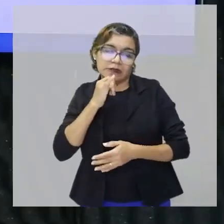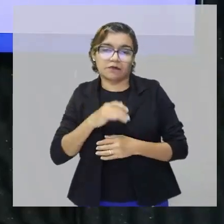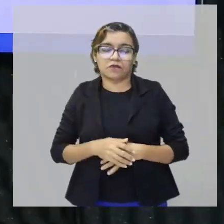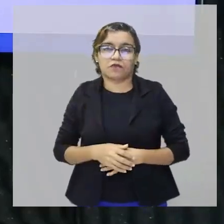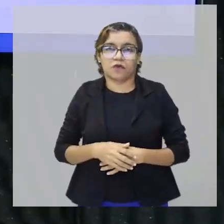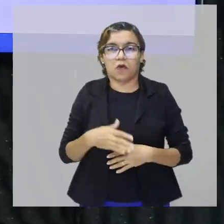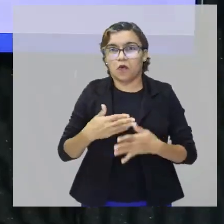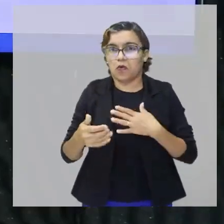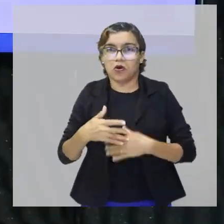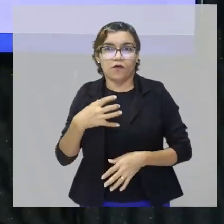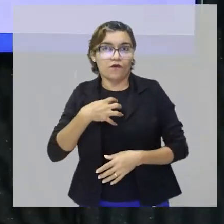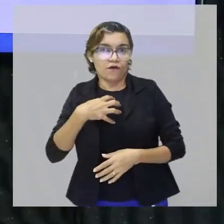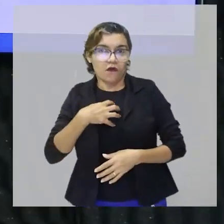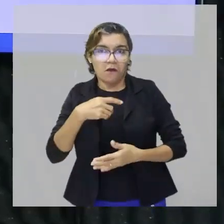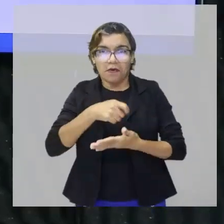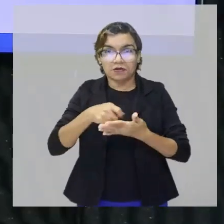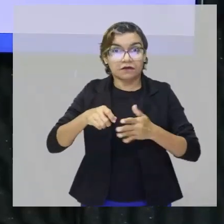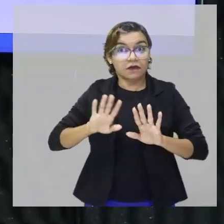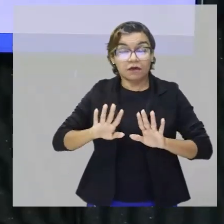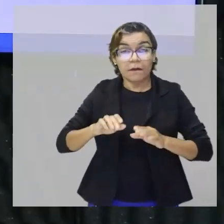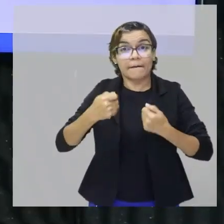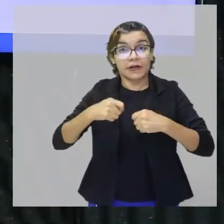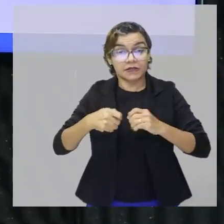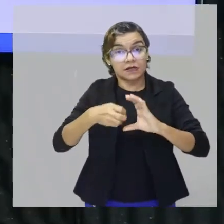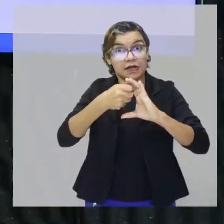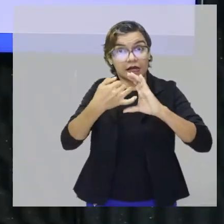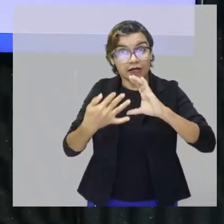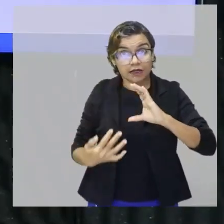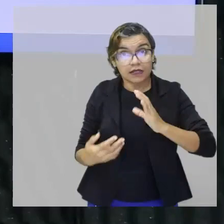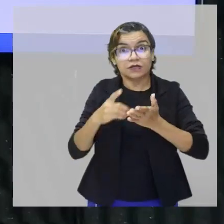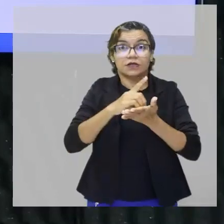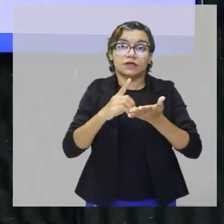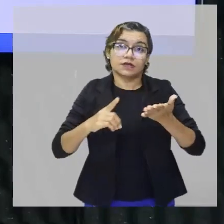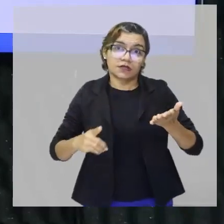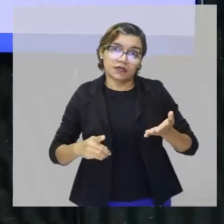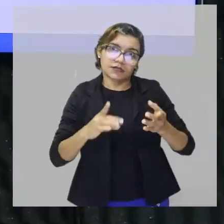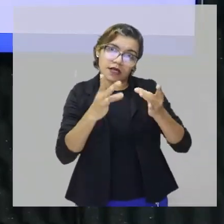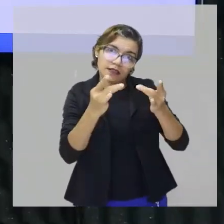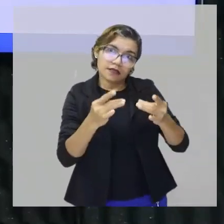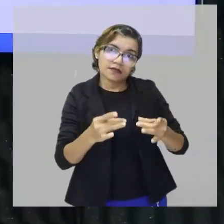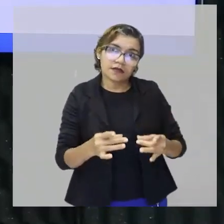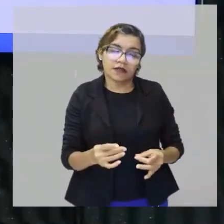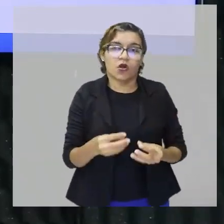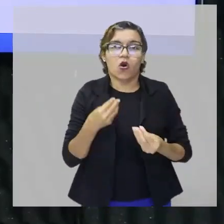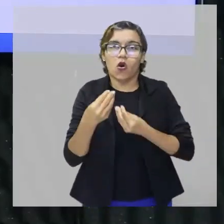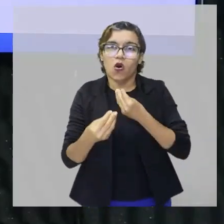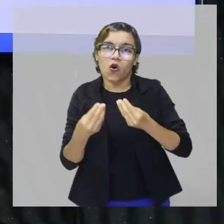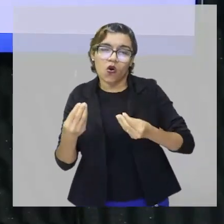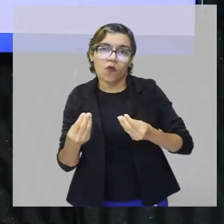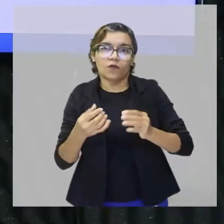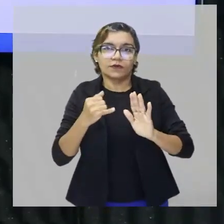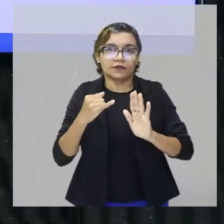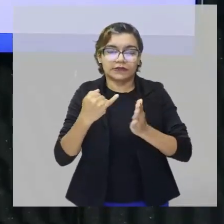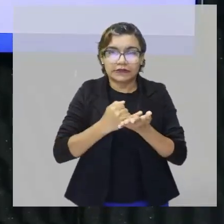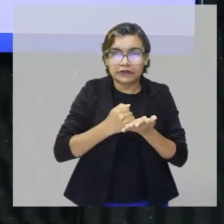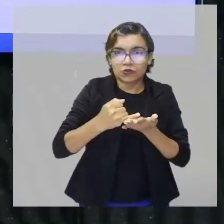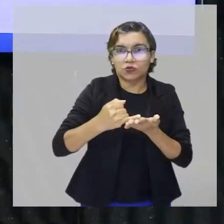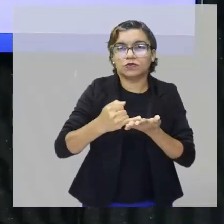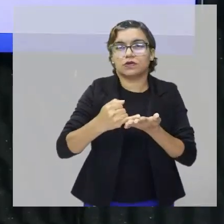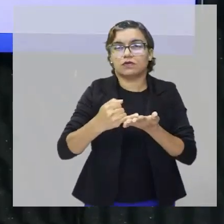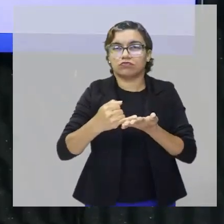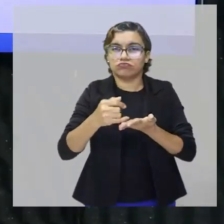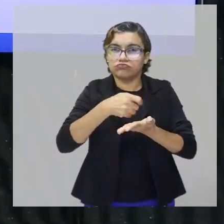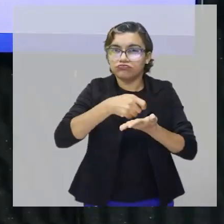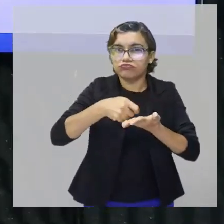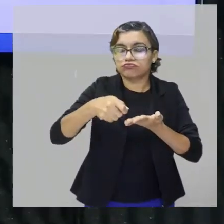É necessário saber quais são as características de um texto dissertativo, o que eu devo colocar na introdução, o que eu devo